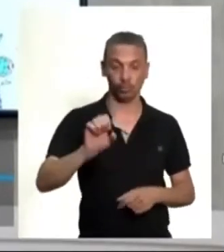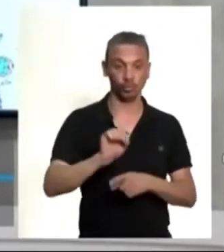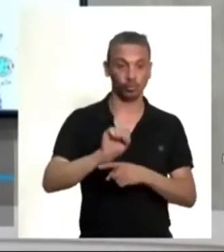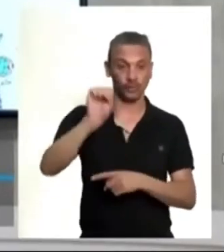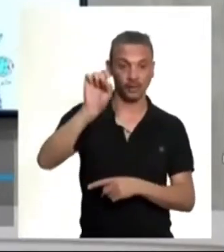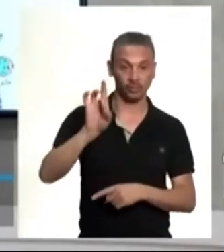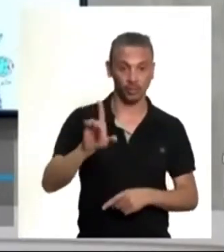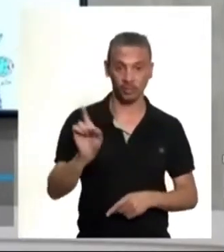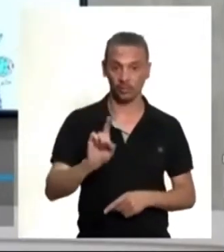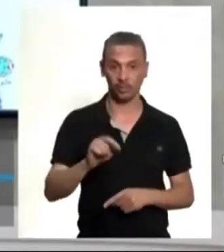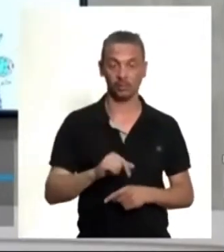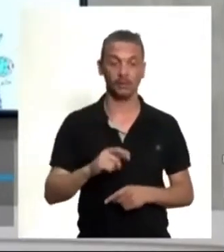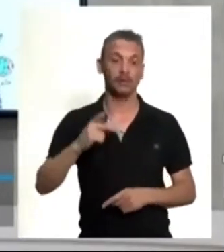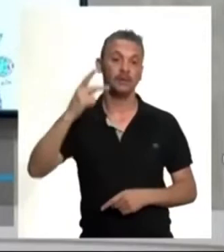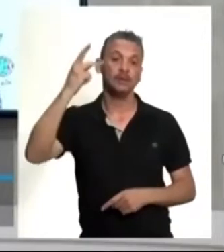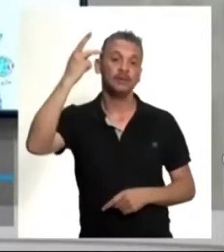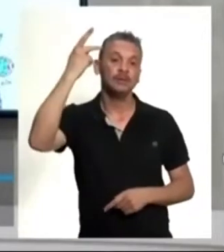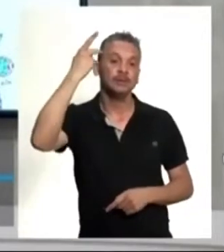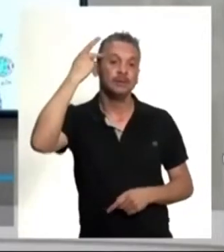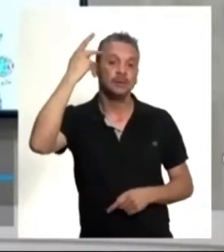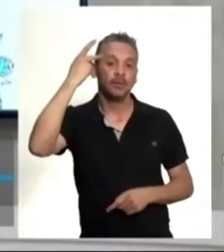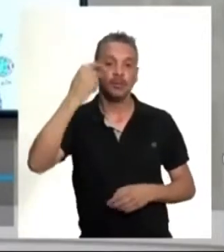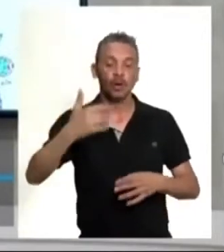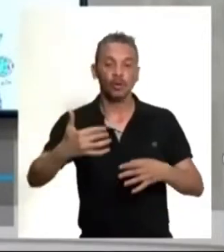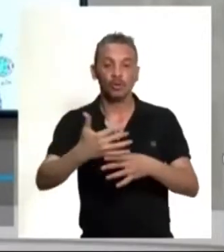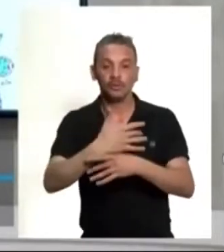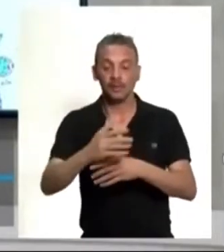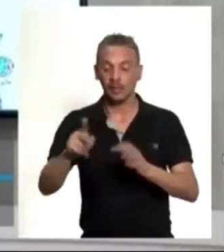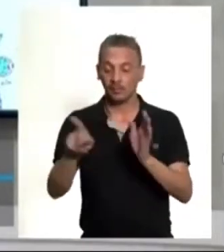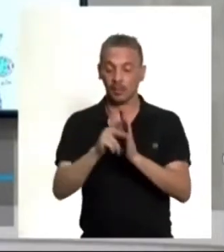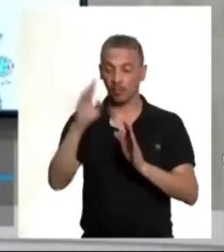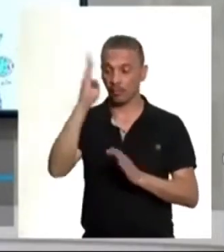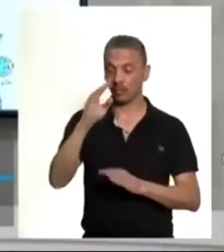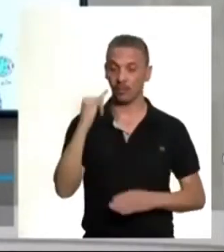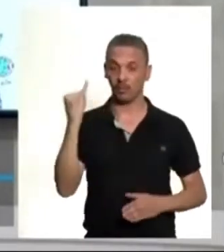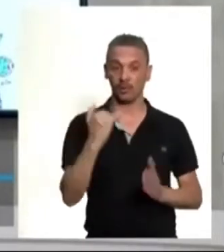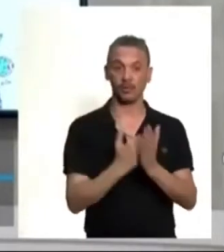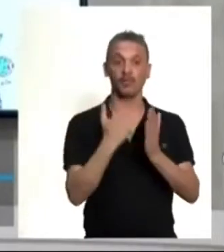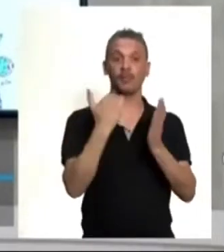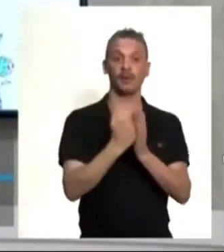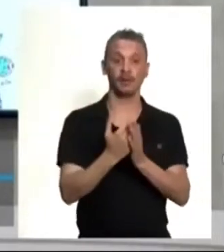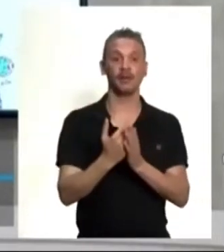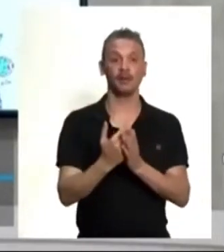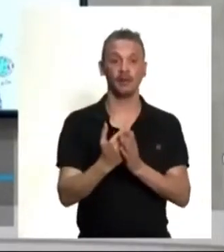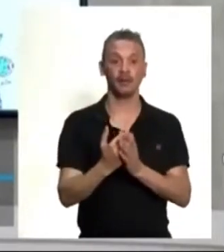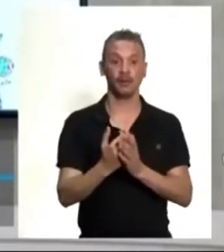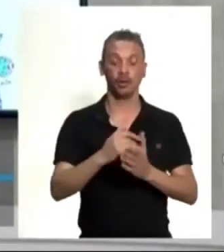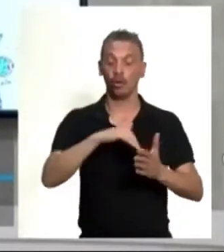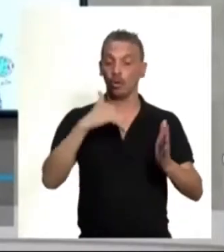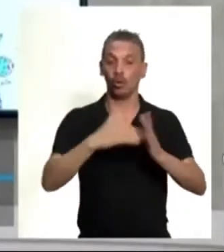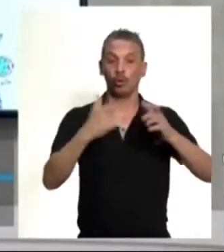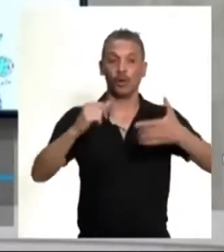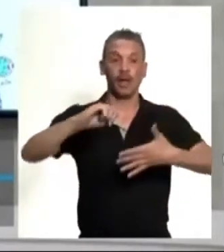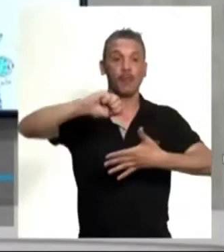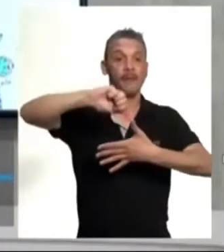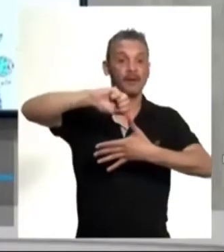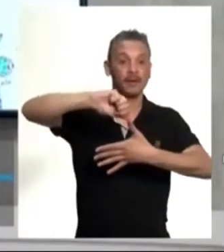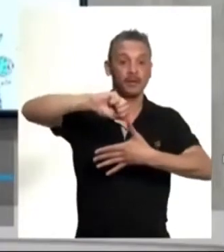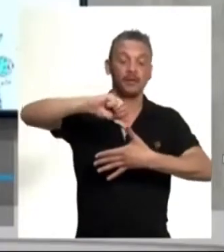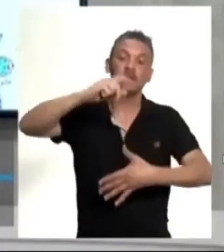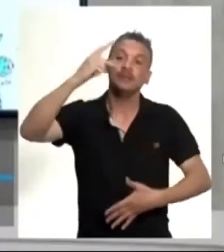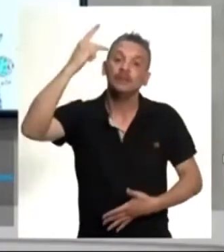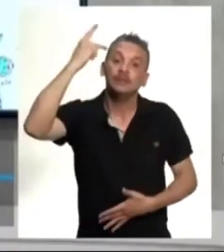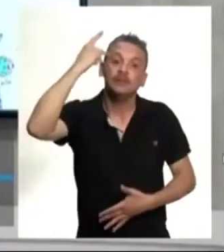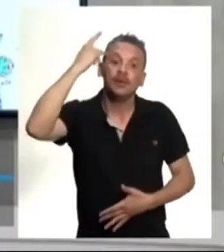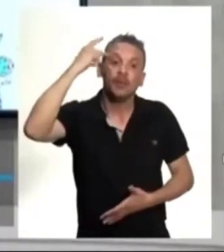sudeste. São Paulo não é uma cidade relevante só para o Brasil. São Paulo é uma cidade relevante para toda a América Latina. Concentra